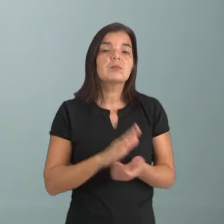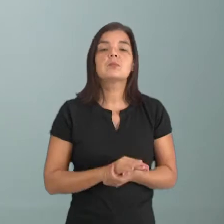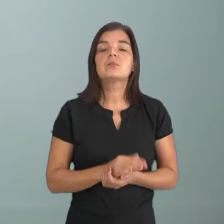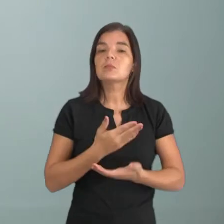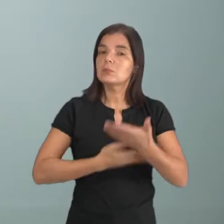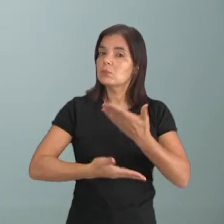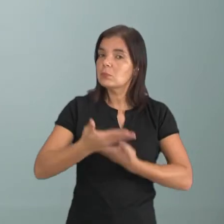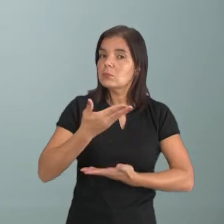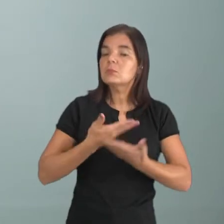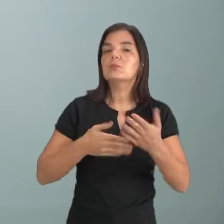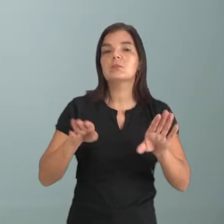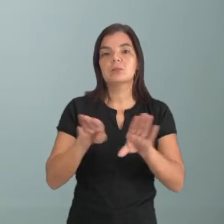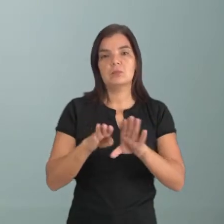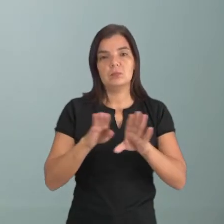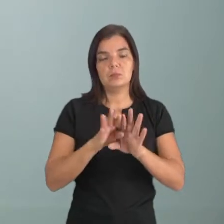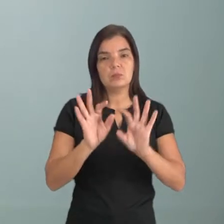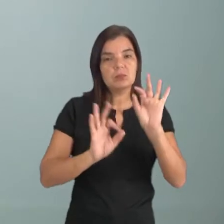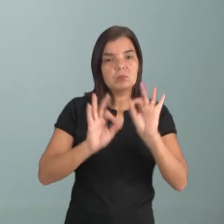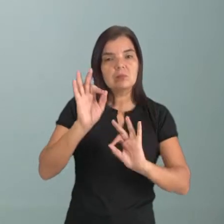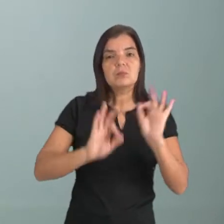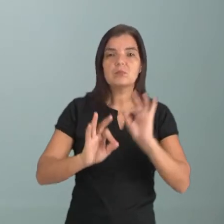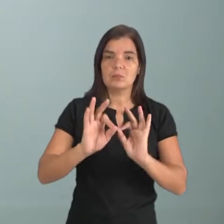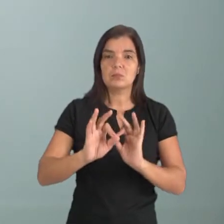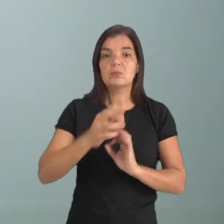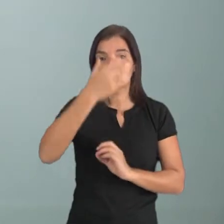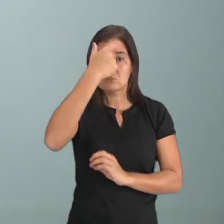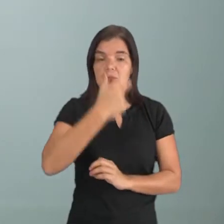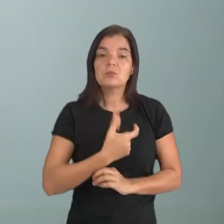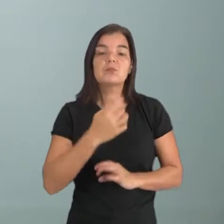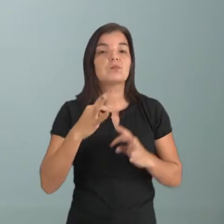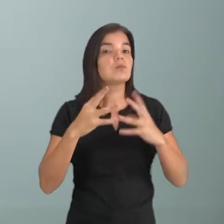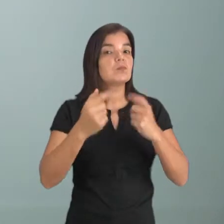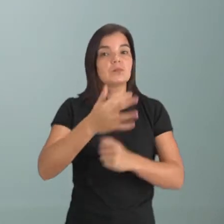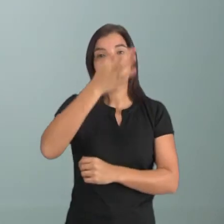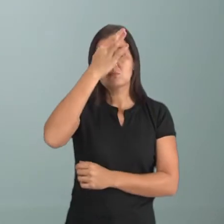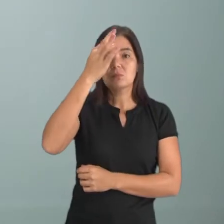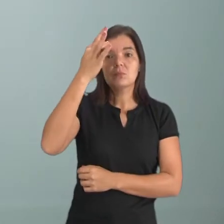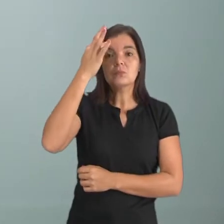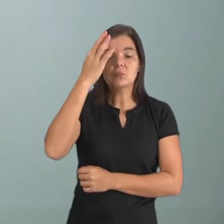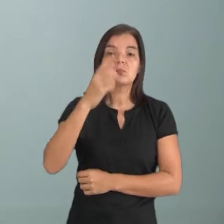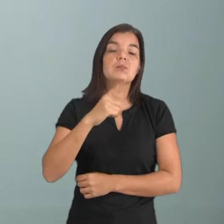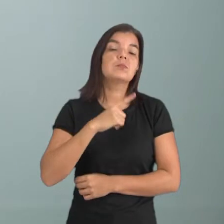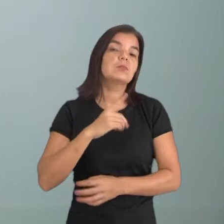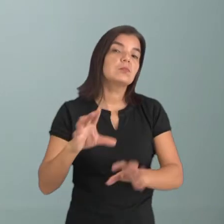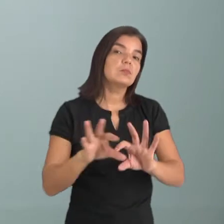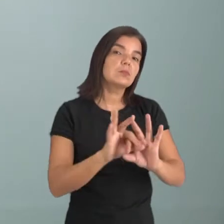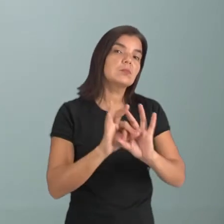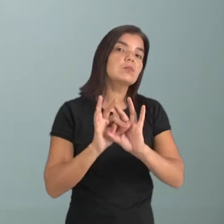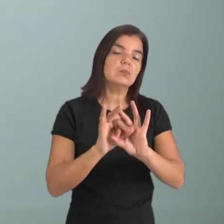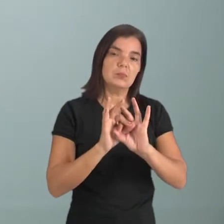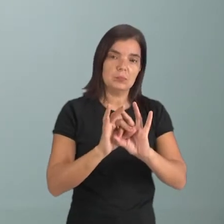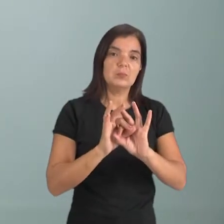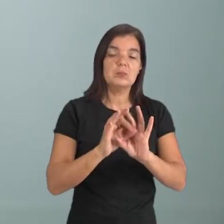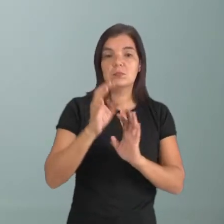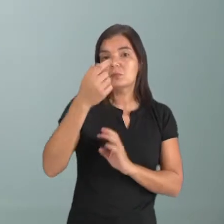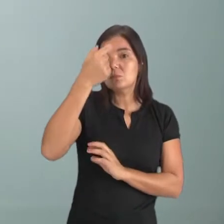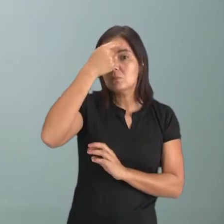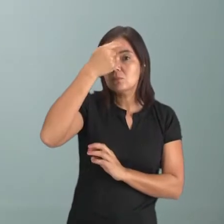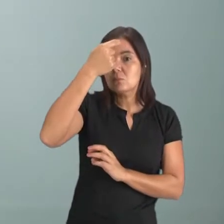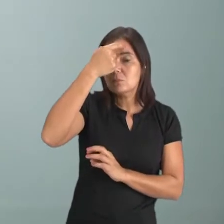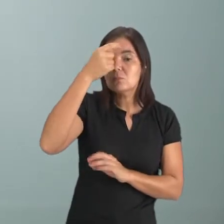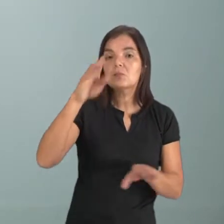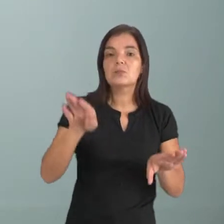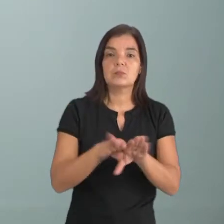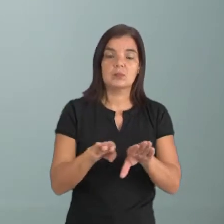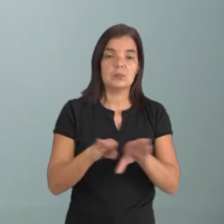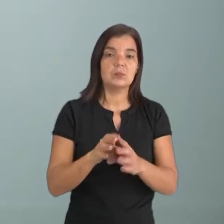parte principalmente dessa construção pessoal, né? Todo filósofo ele está ligado a uma corrente de pensamento,